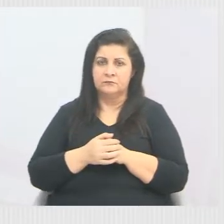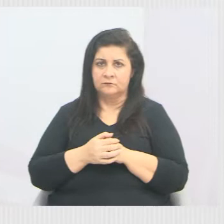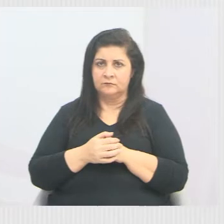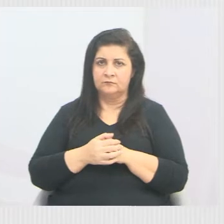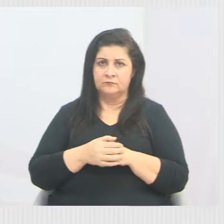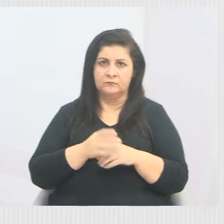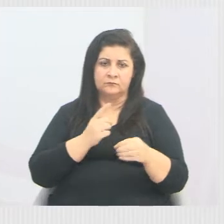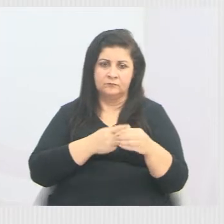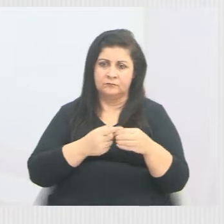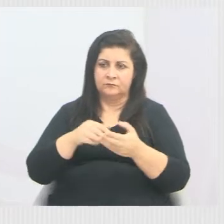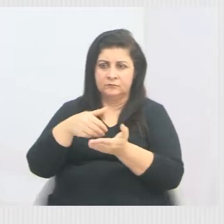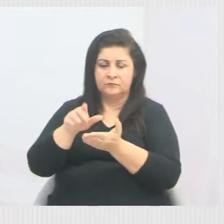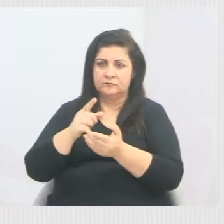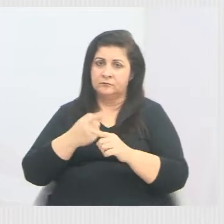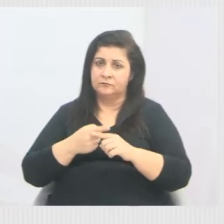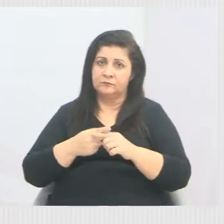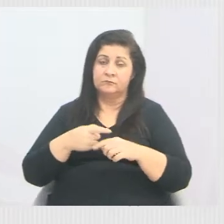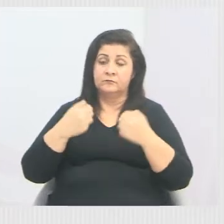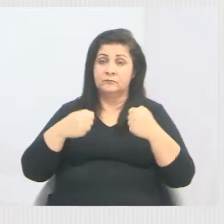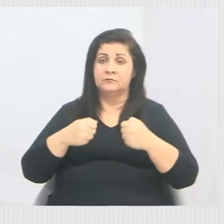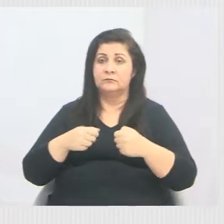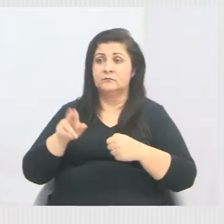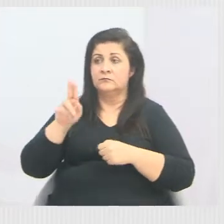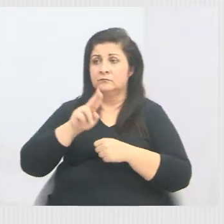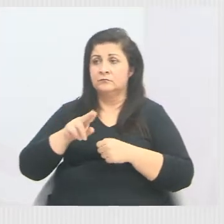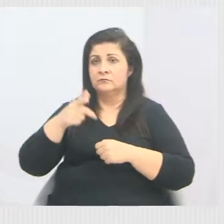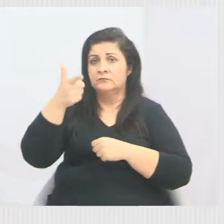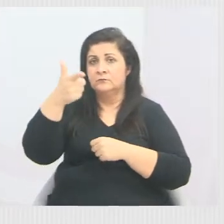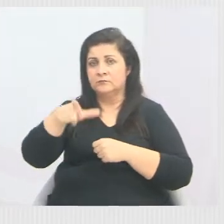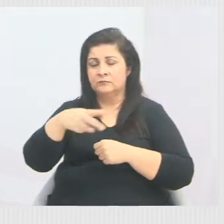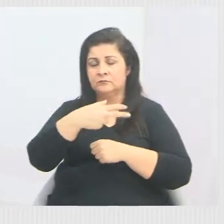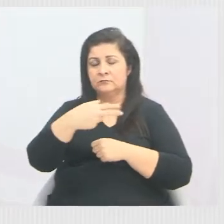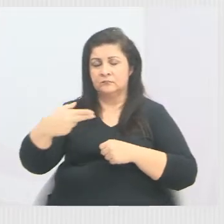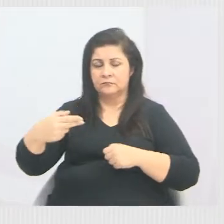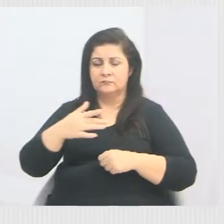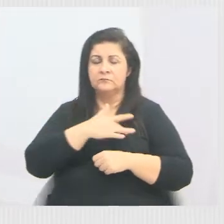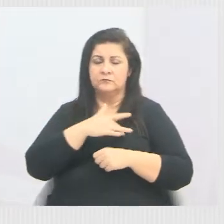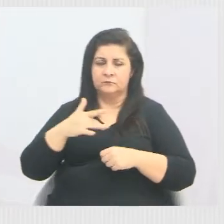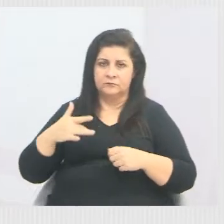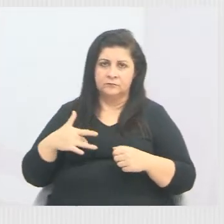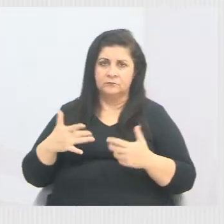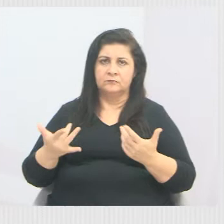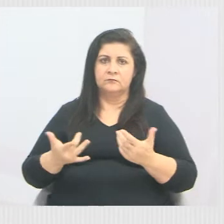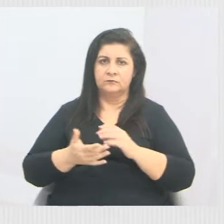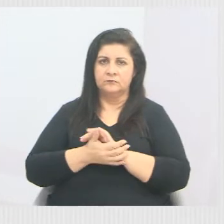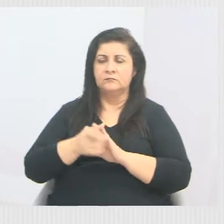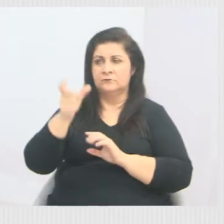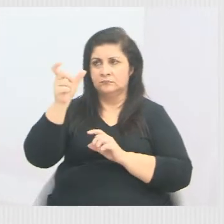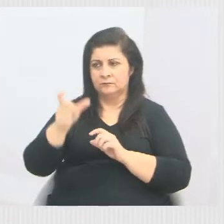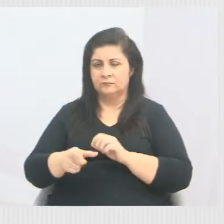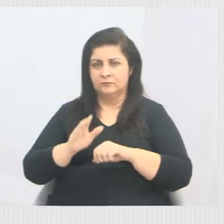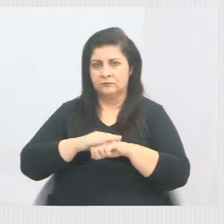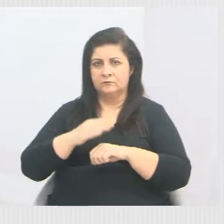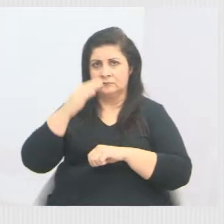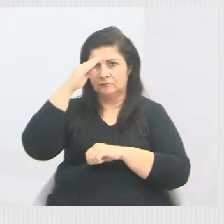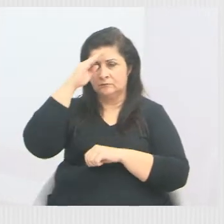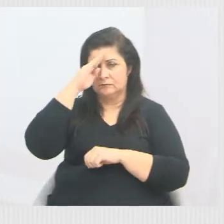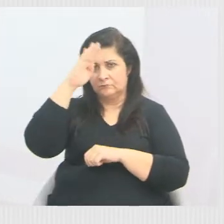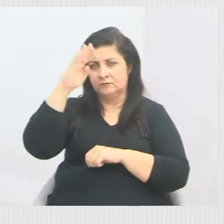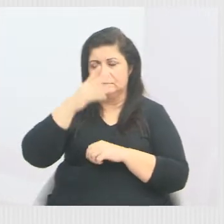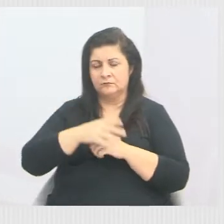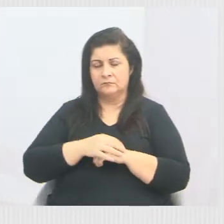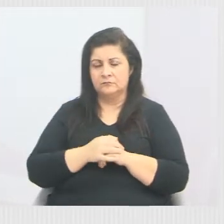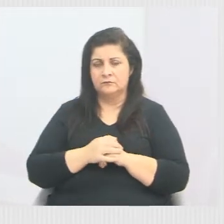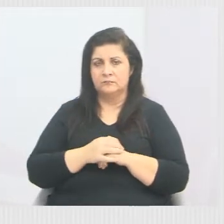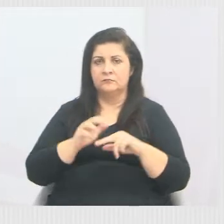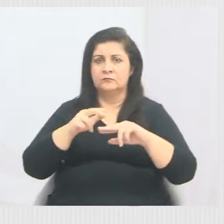os municípios, né, devido à necessidade hoje que é o serviço à saúde, né, ao ser humano hoje que está um pouco complexo.